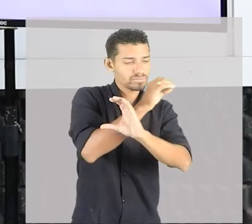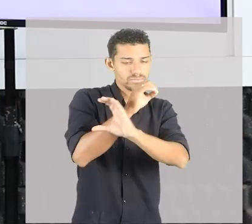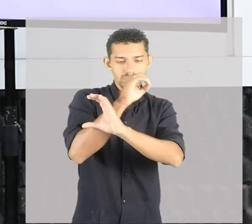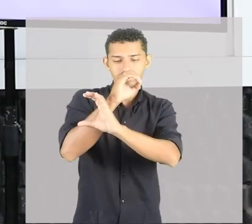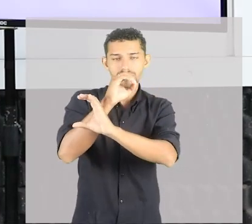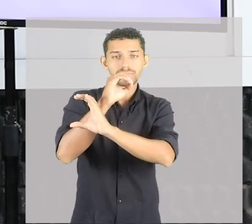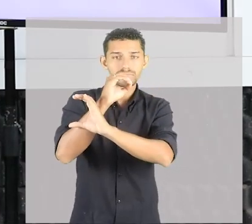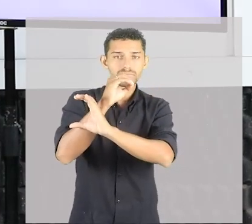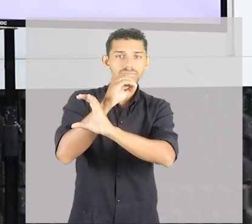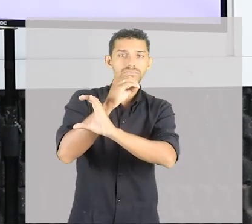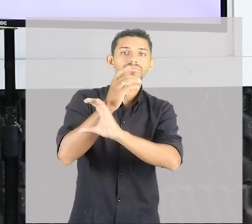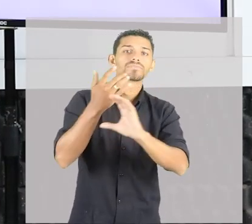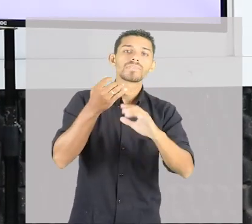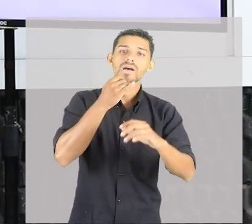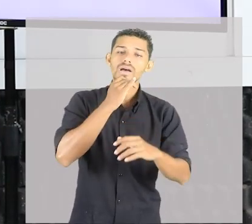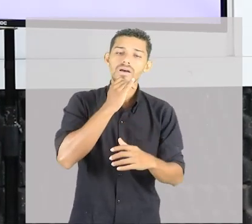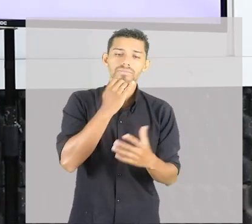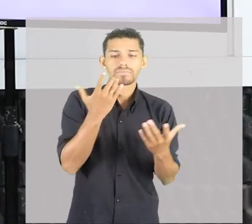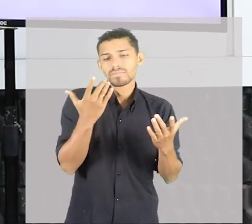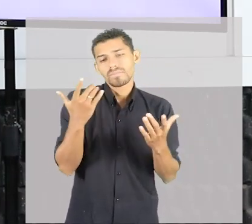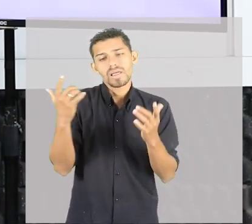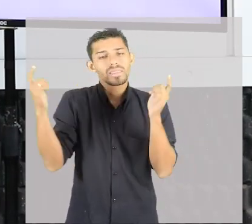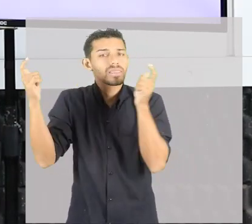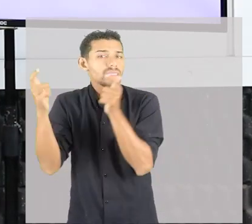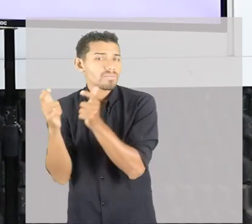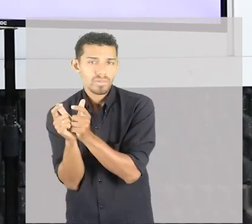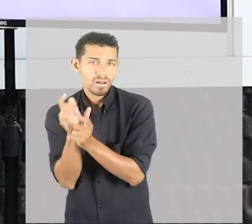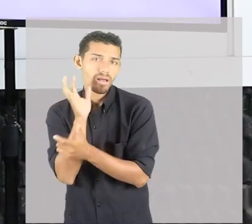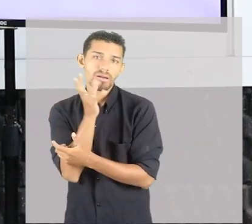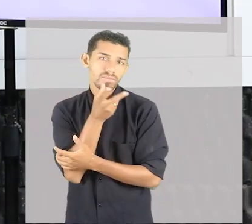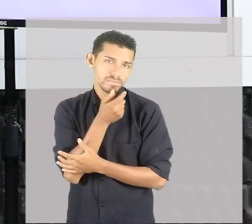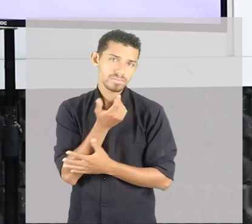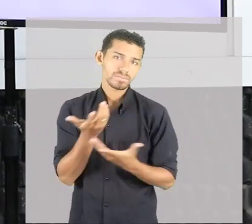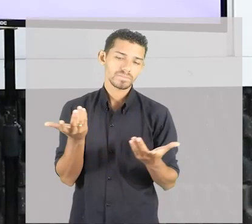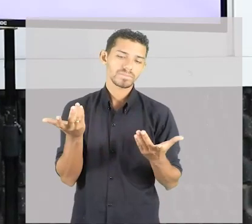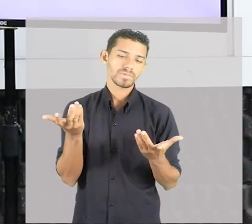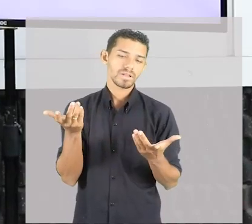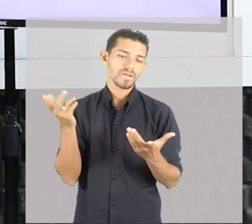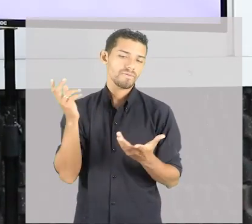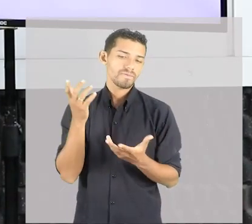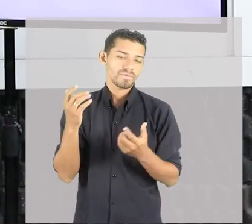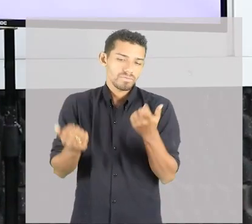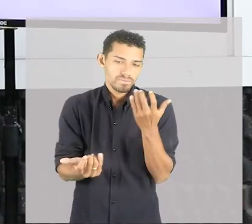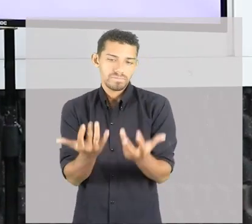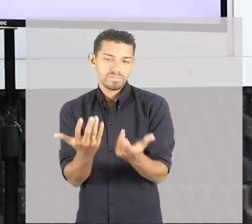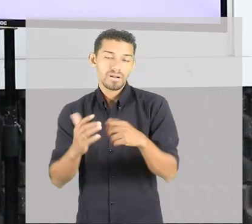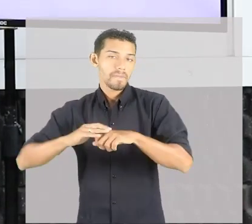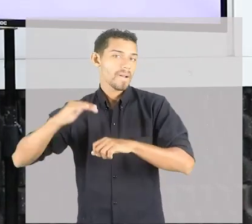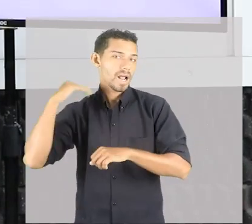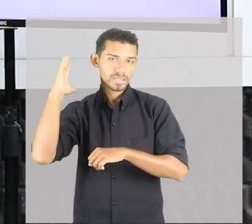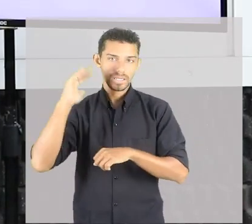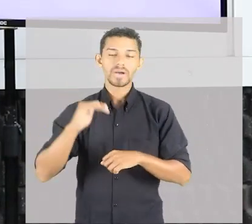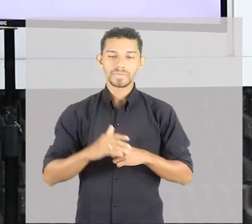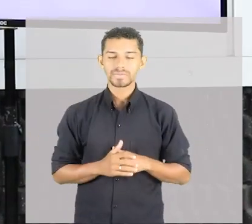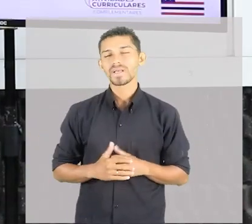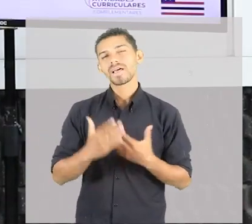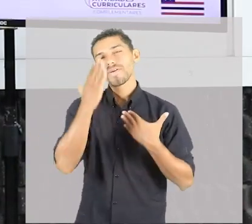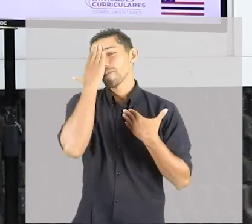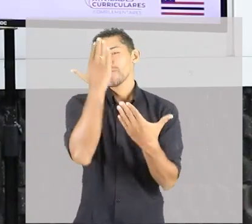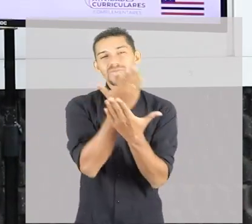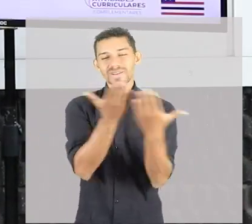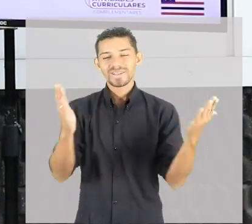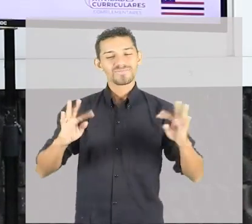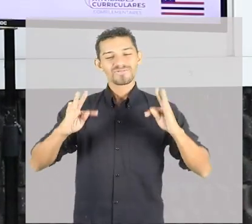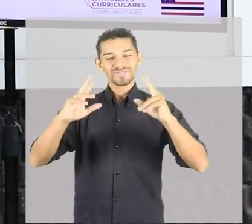e uma panela de pressão ela vai demorar mais a ferver mas quando ferve fica fervendo uma temperatura muito mais alta muito obrigado por